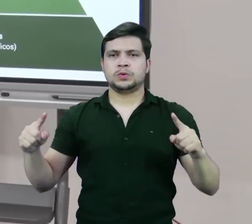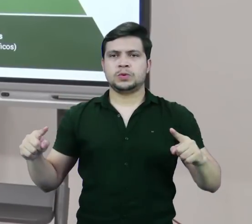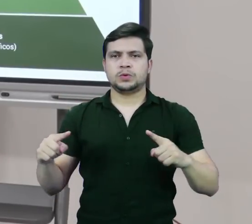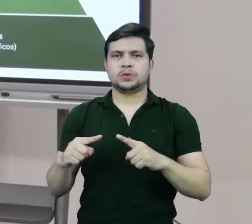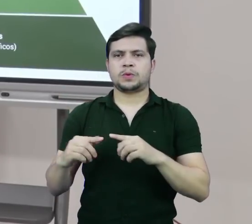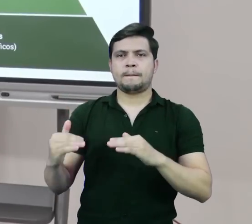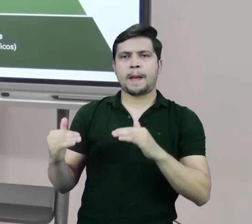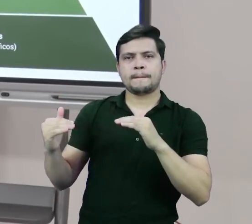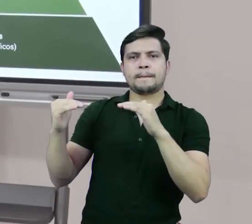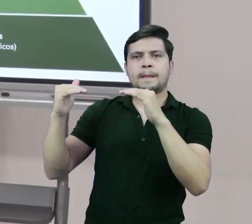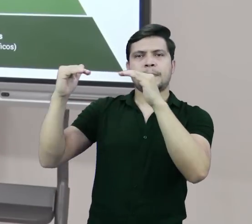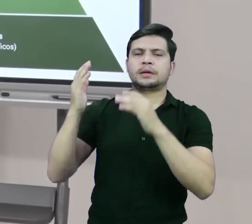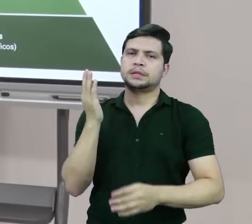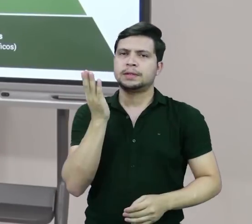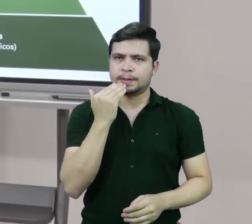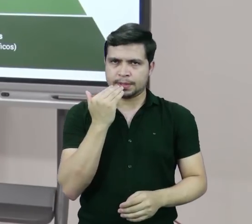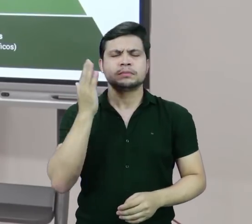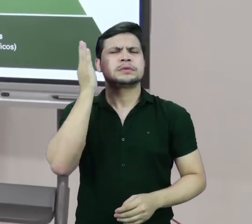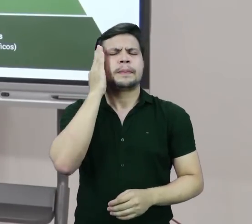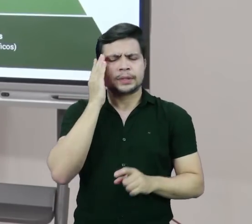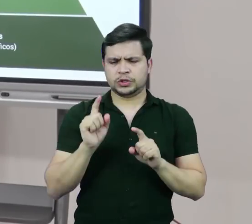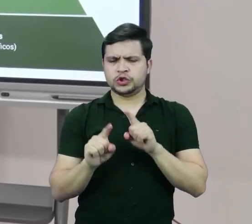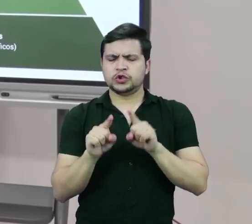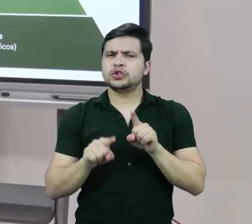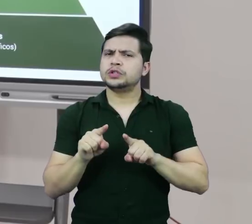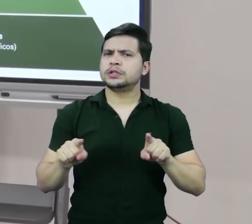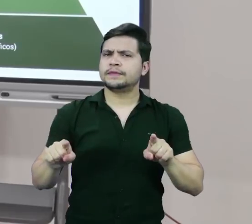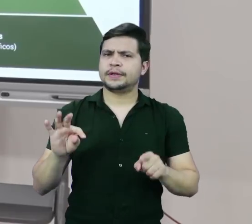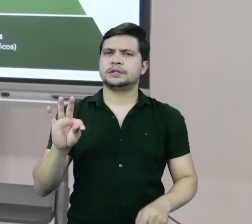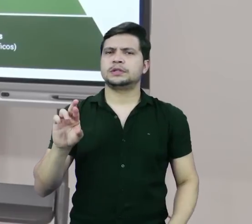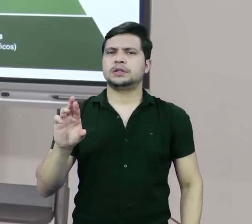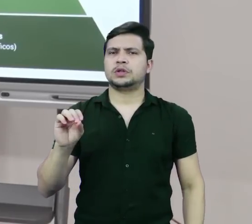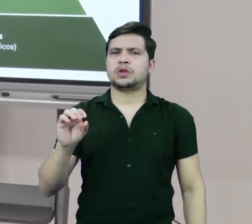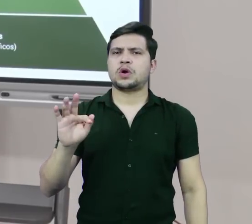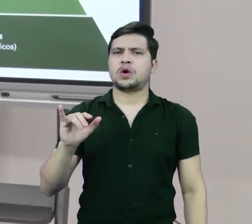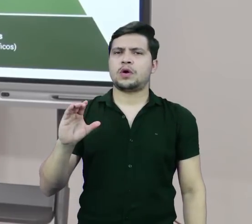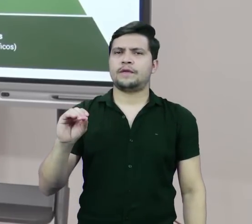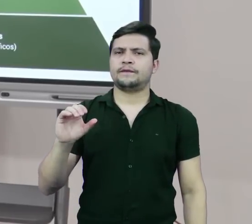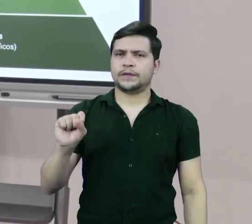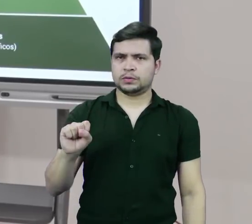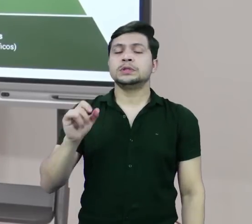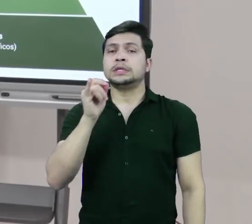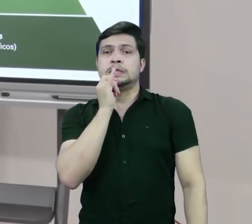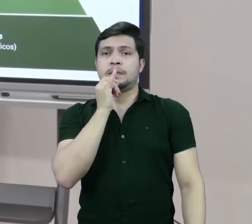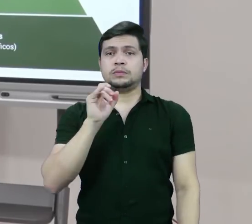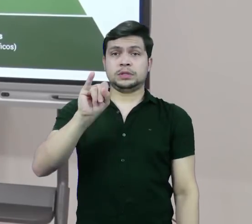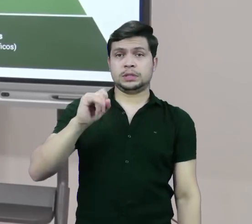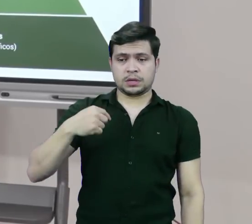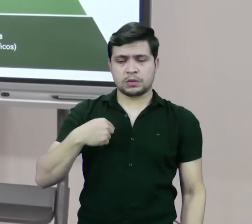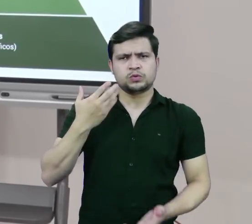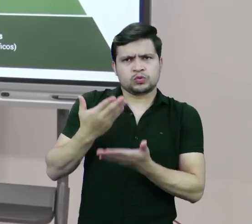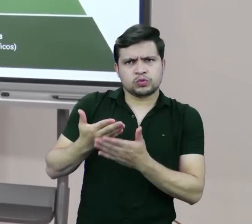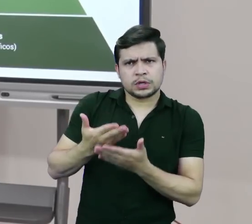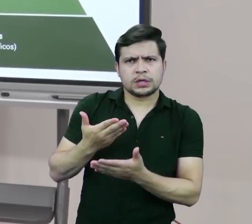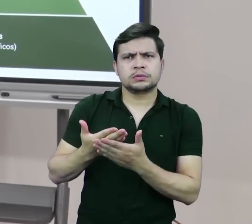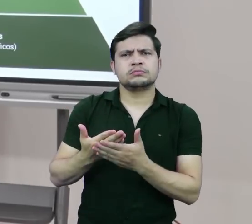pirâmide, né, para identificar esses níveis tróficos. Quando eu estou estudando cadeias e teias alimentares, é